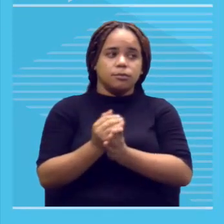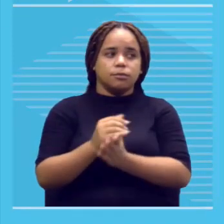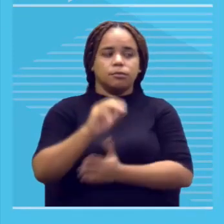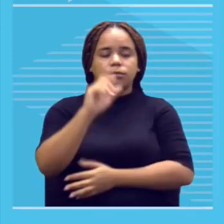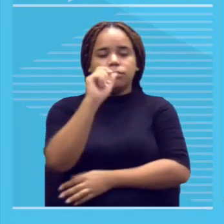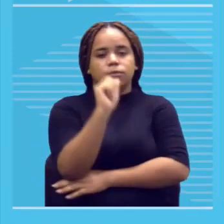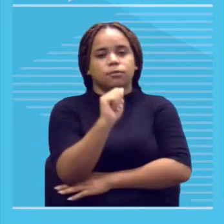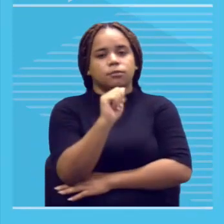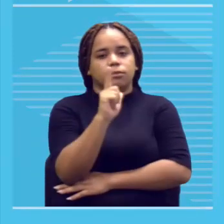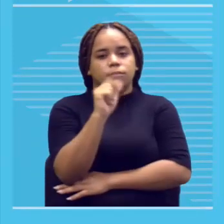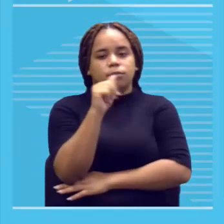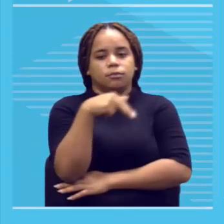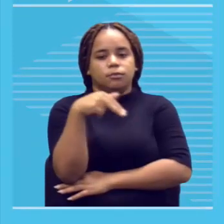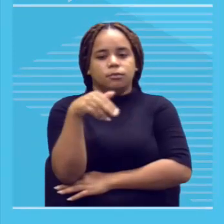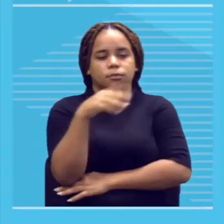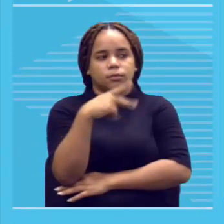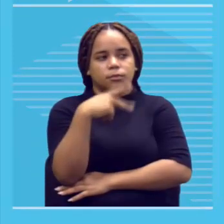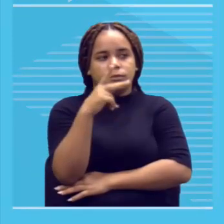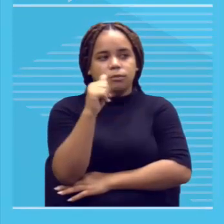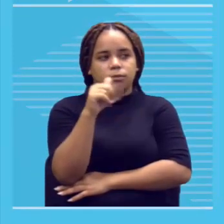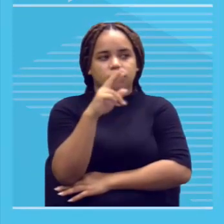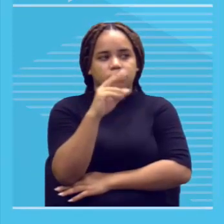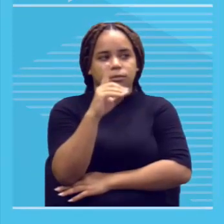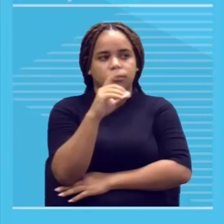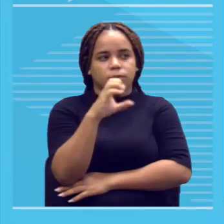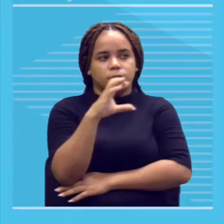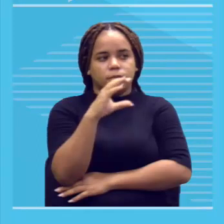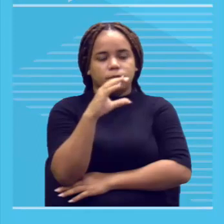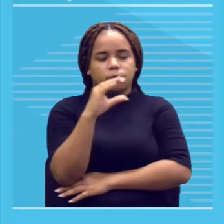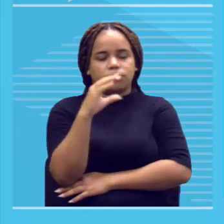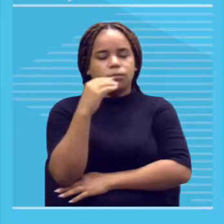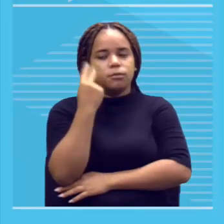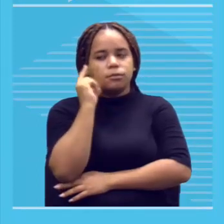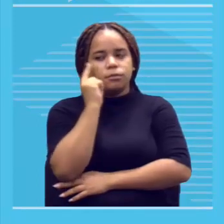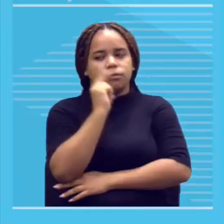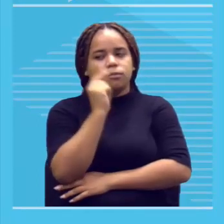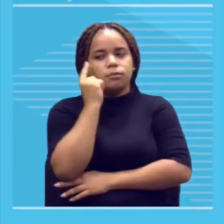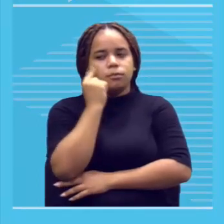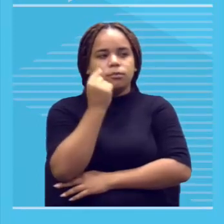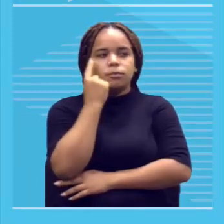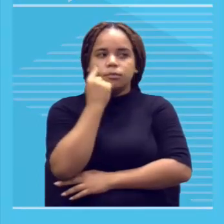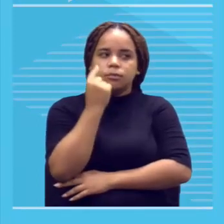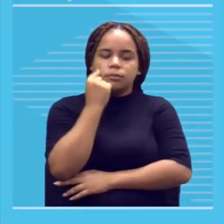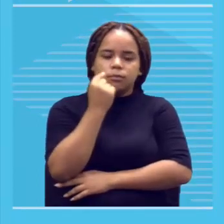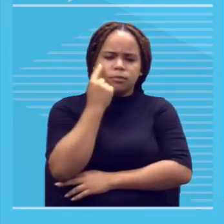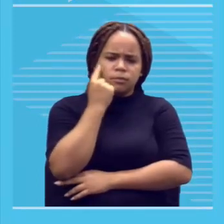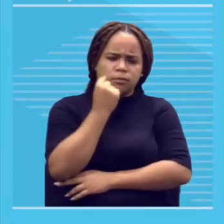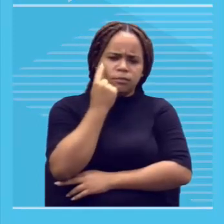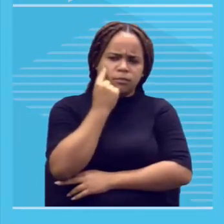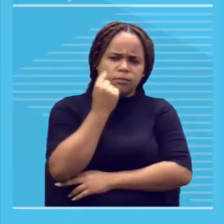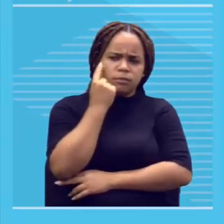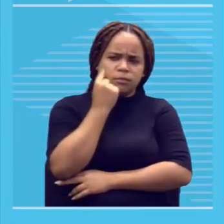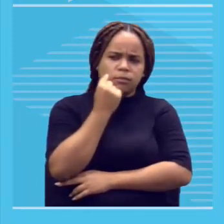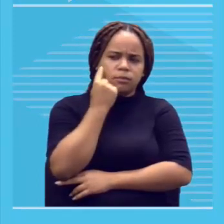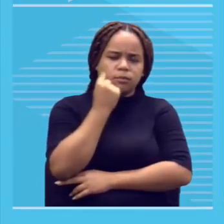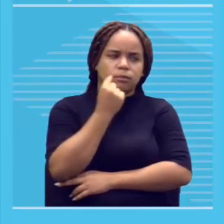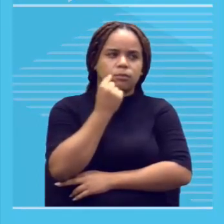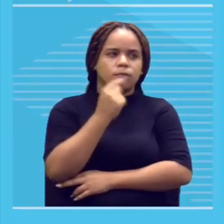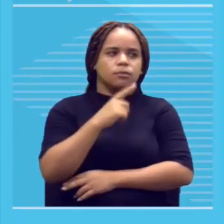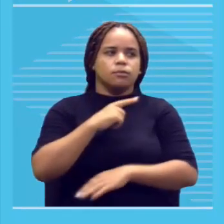Allan Kardec quem conheceu um pouco da história do Allan Kardec a um filme sobre ele